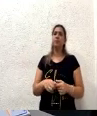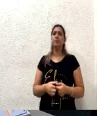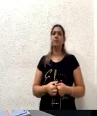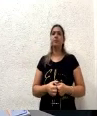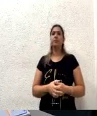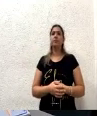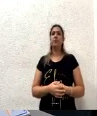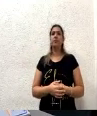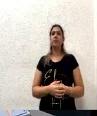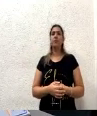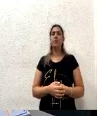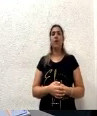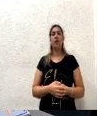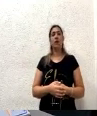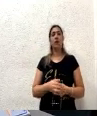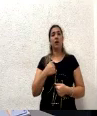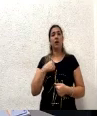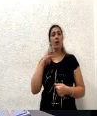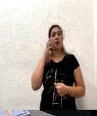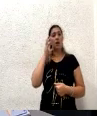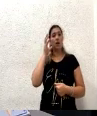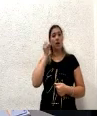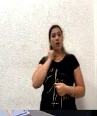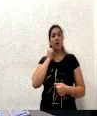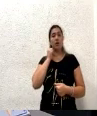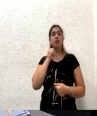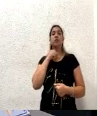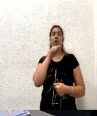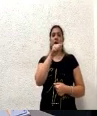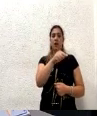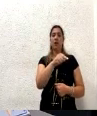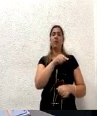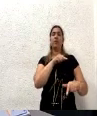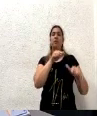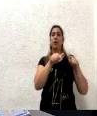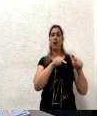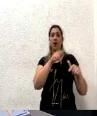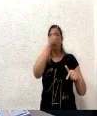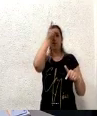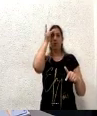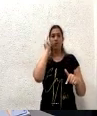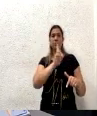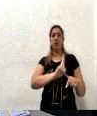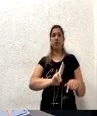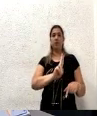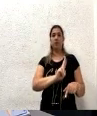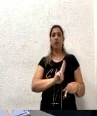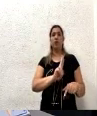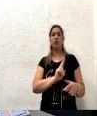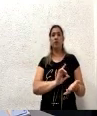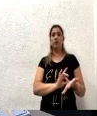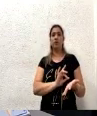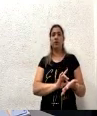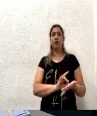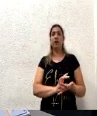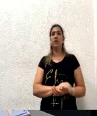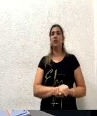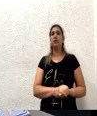Mas eu acho que vai ser bem, bem trabalhado ali. O pessoal, estou